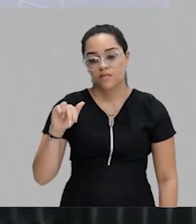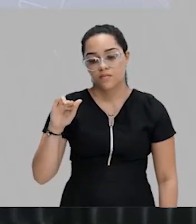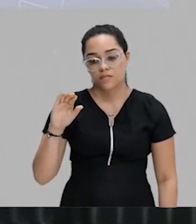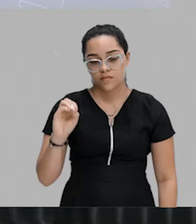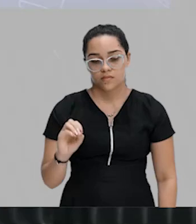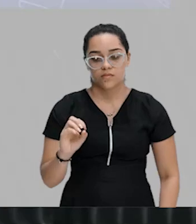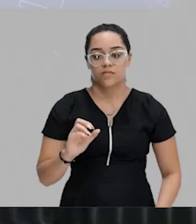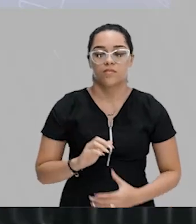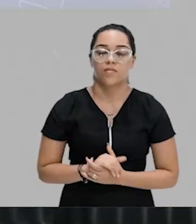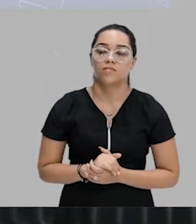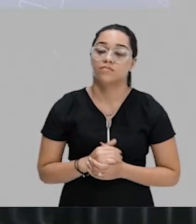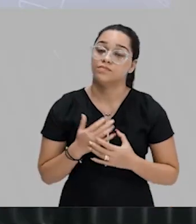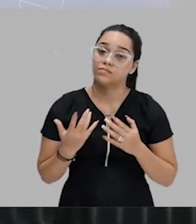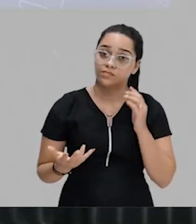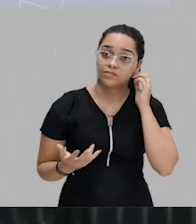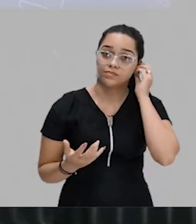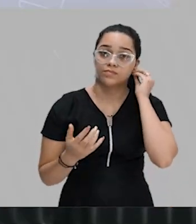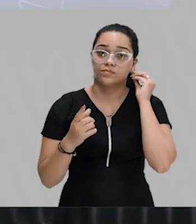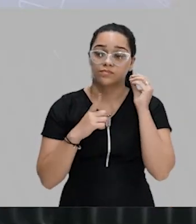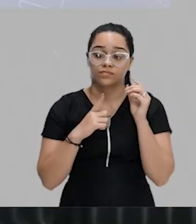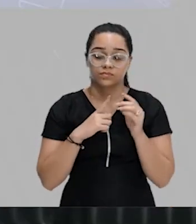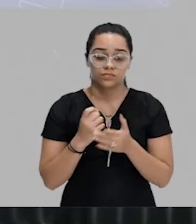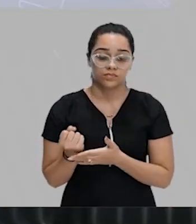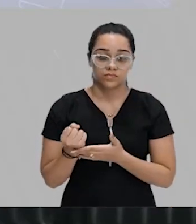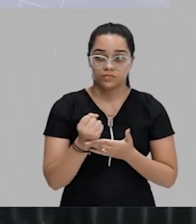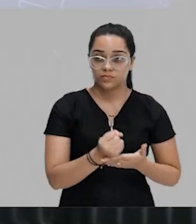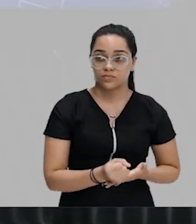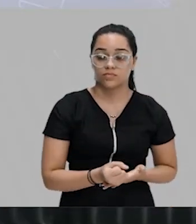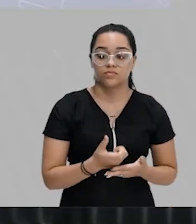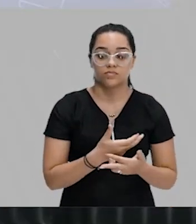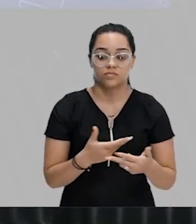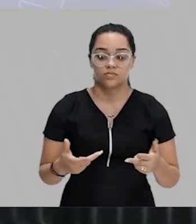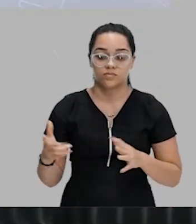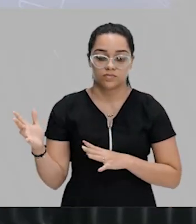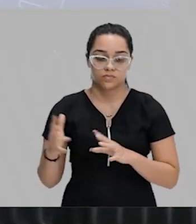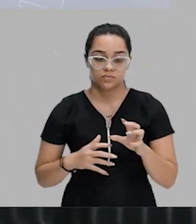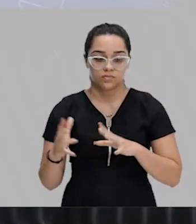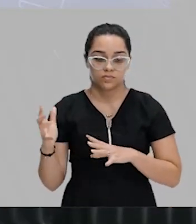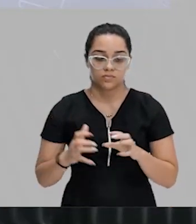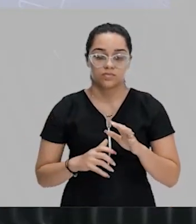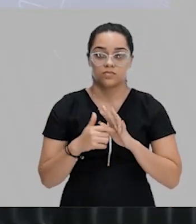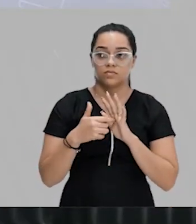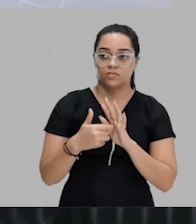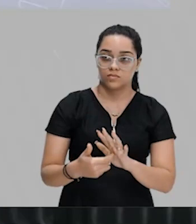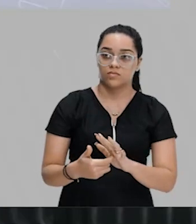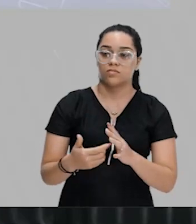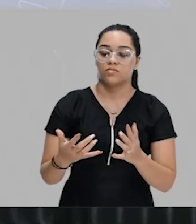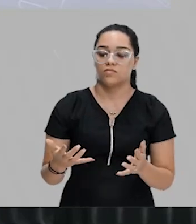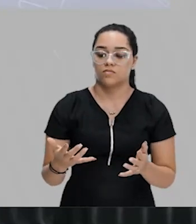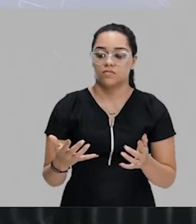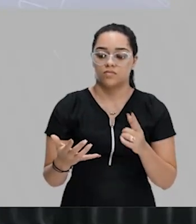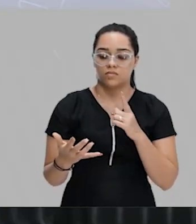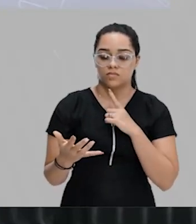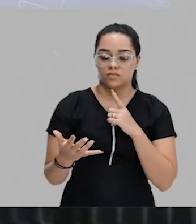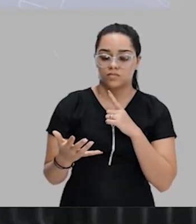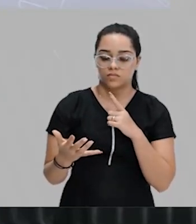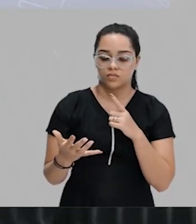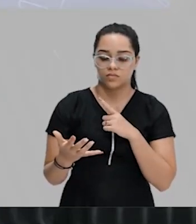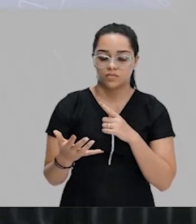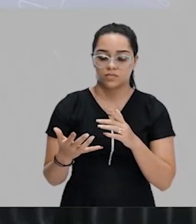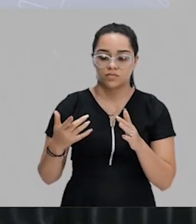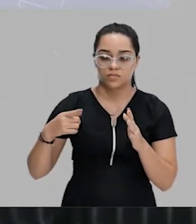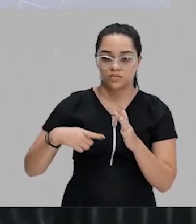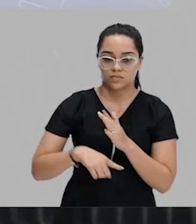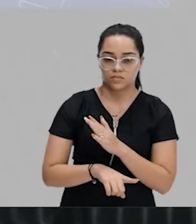Israel-Palestino. Então, esses conflitos, essas guerras, mostram claramente a